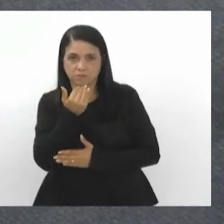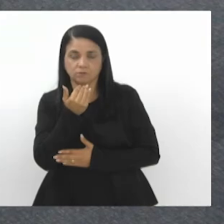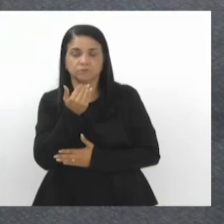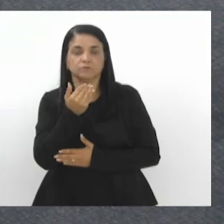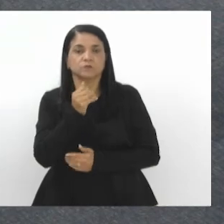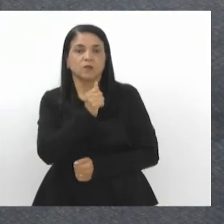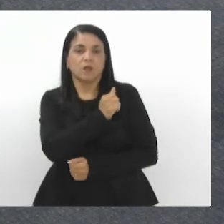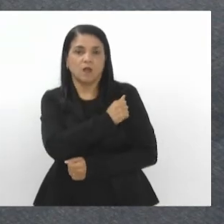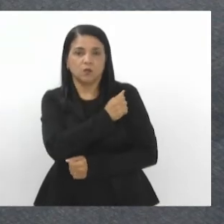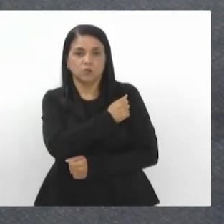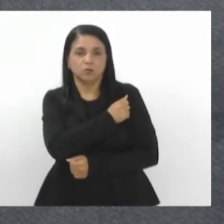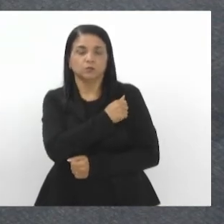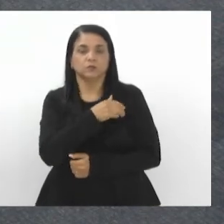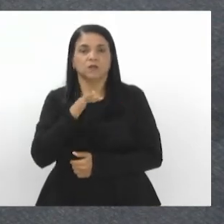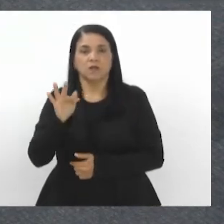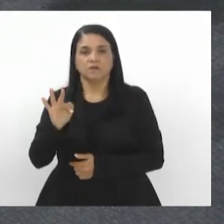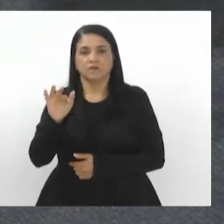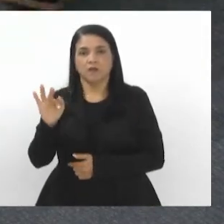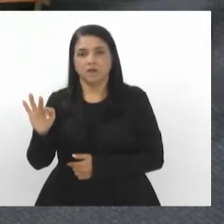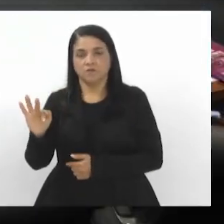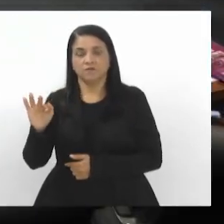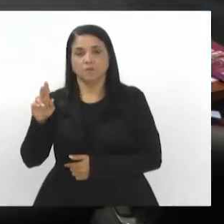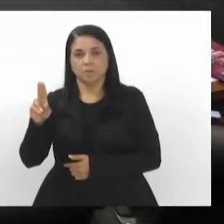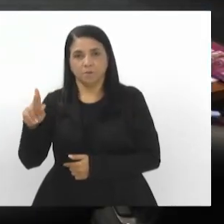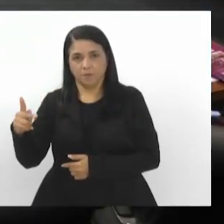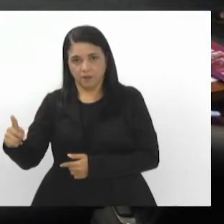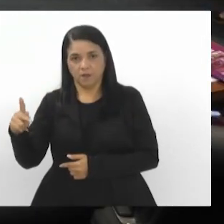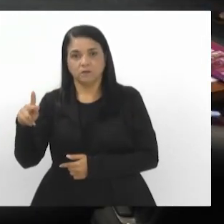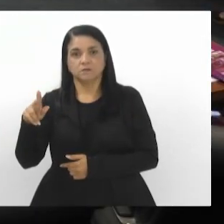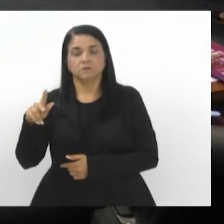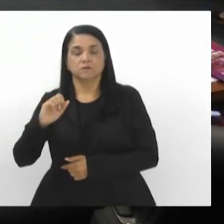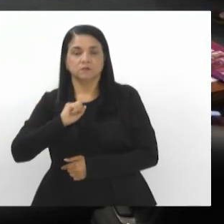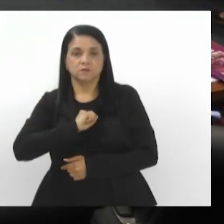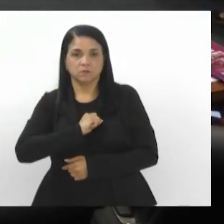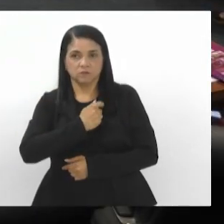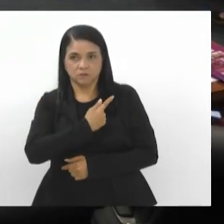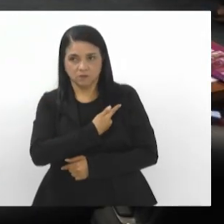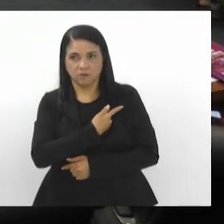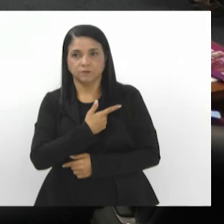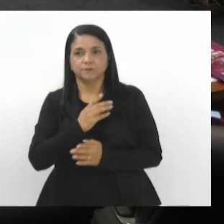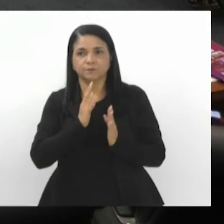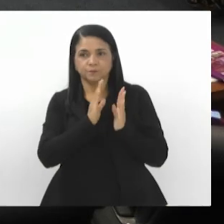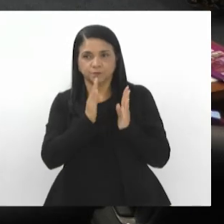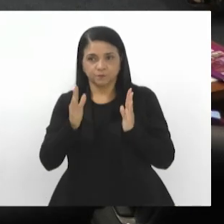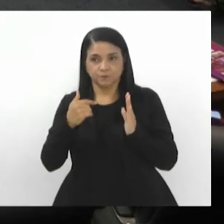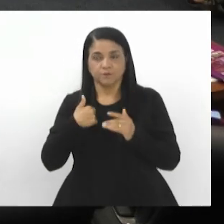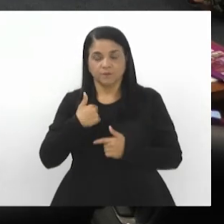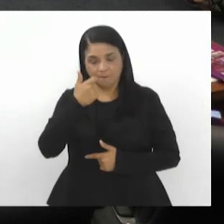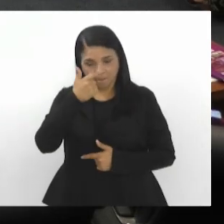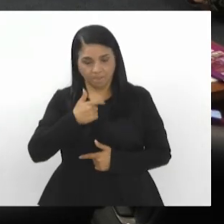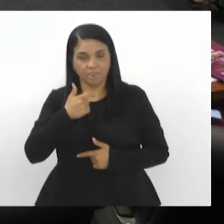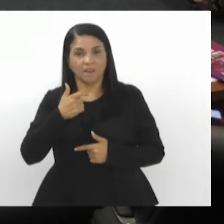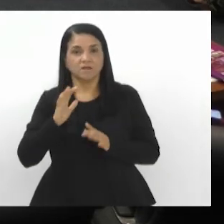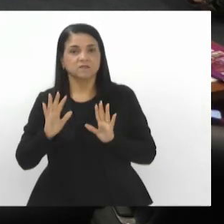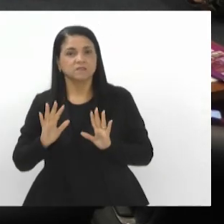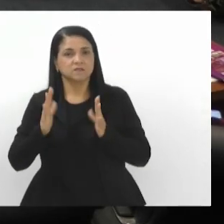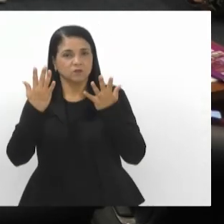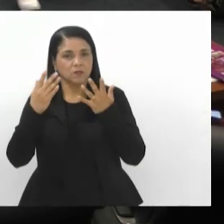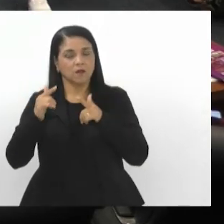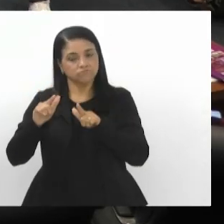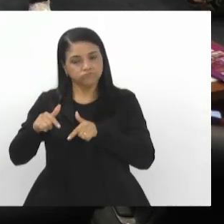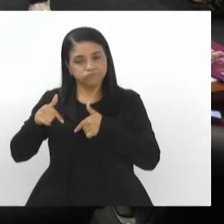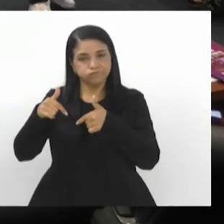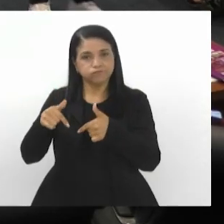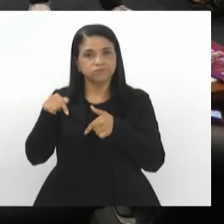os alunos da FFP de São Gonçalo. Presidente, pela ordem aqui. Primeiro é saudar a